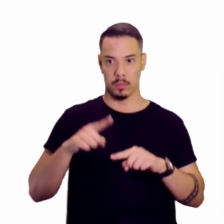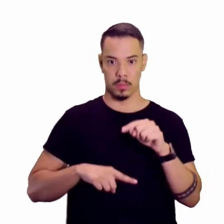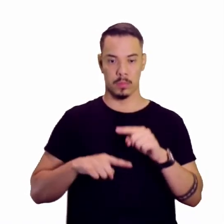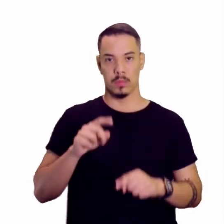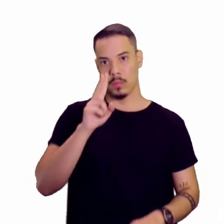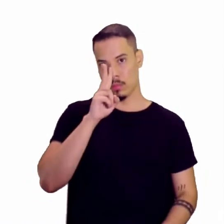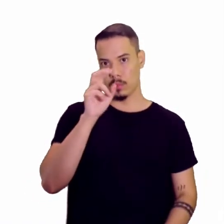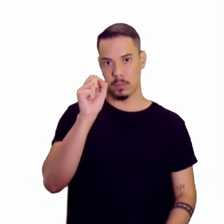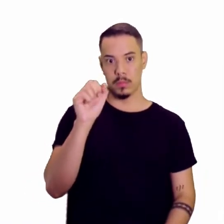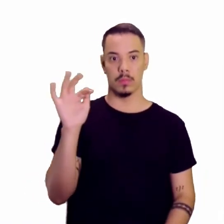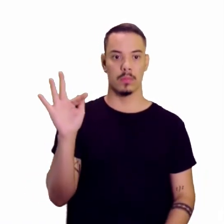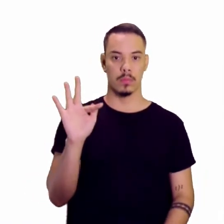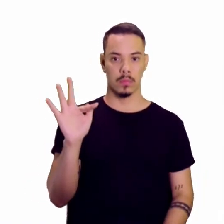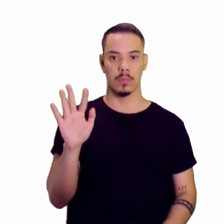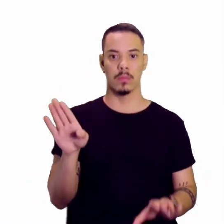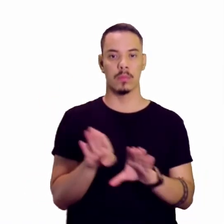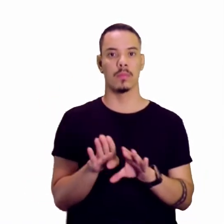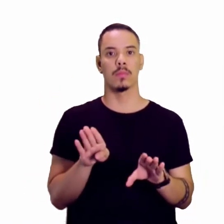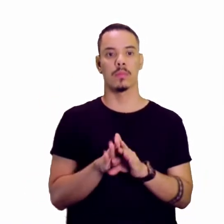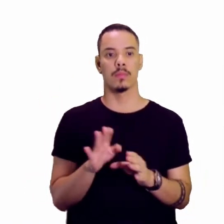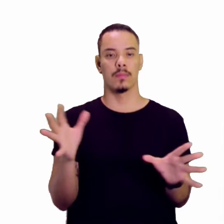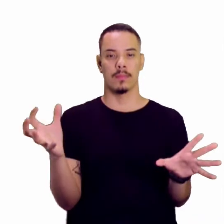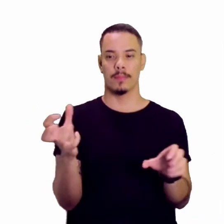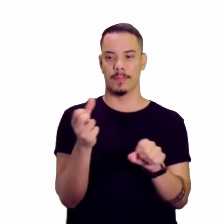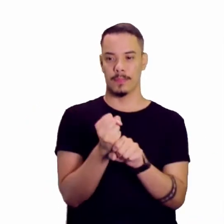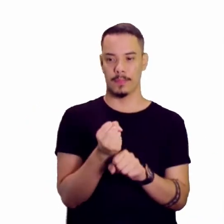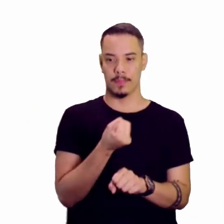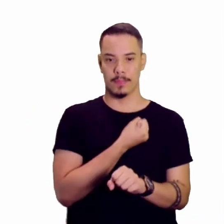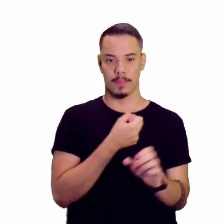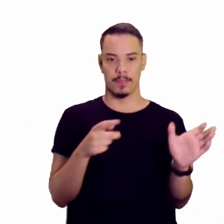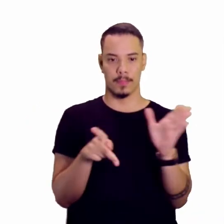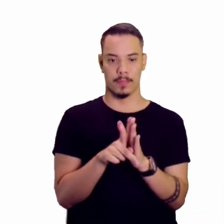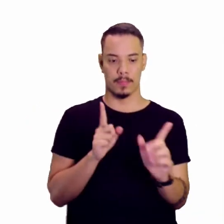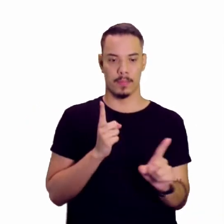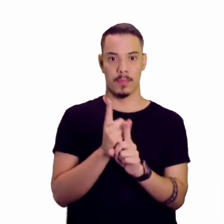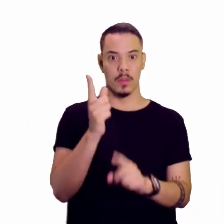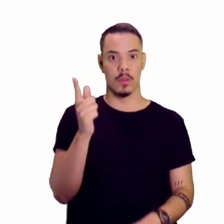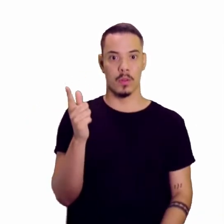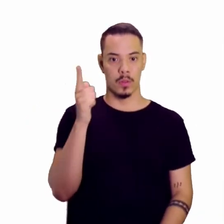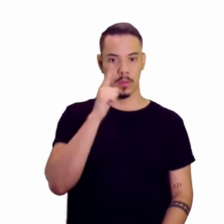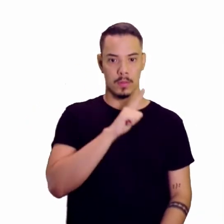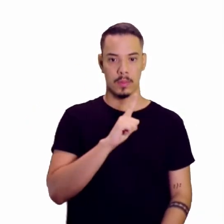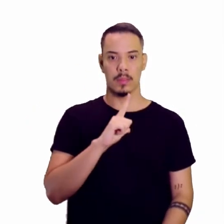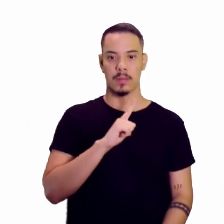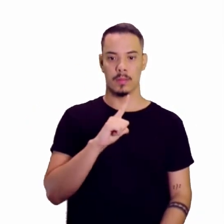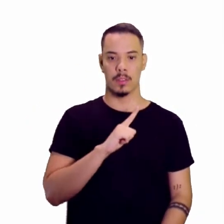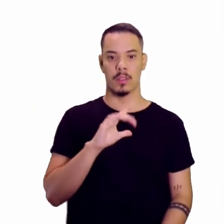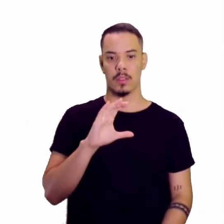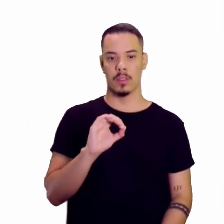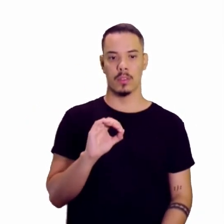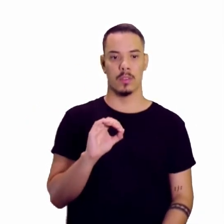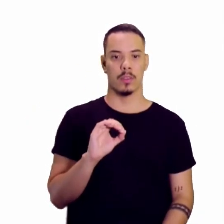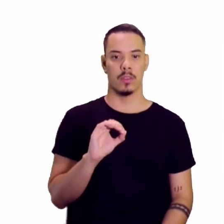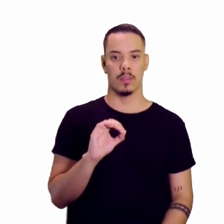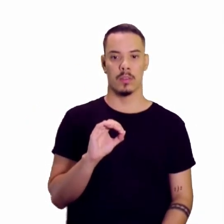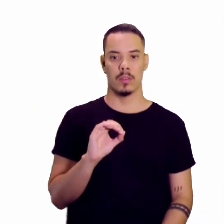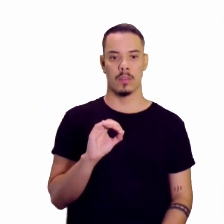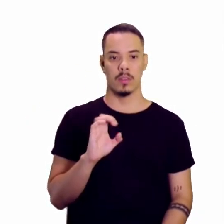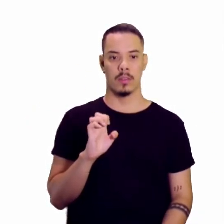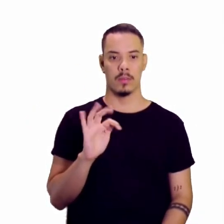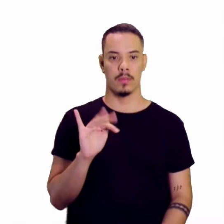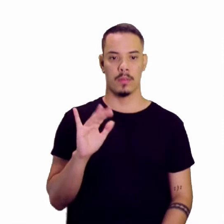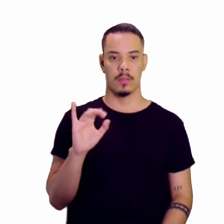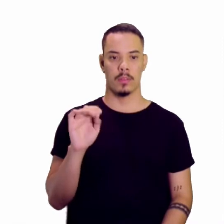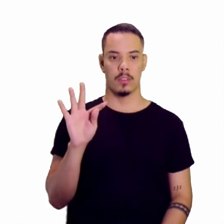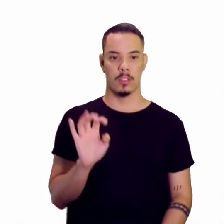F conhecida e medir o valor da aceleração que ele adquire. Então está ali o quociente, que é a razão, que é a divisão, né, Décio? Nos